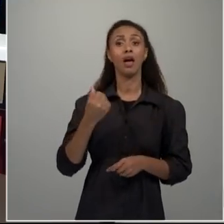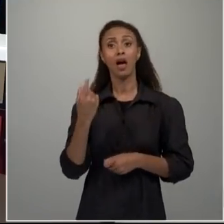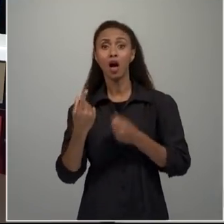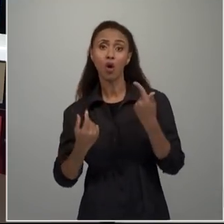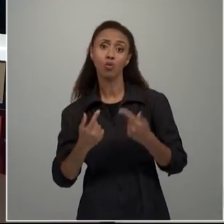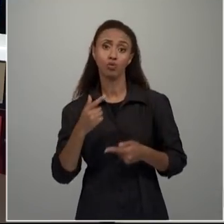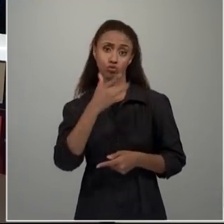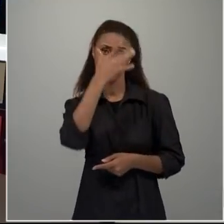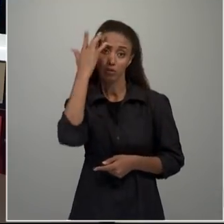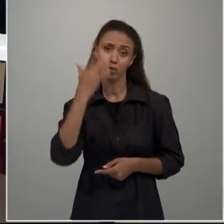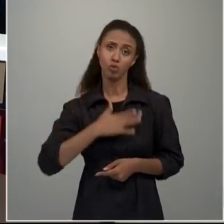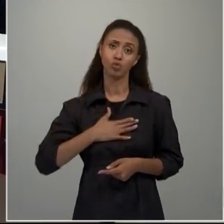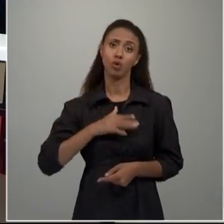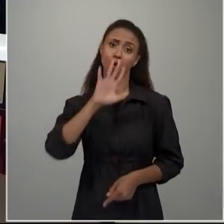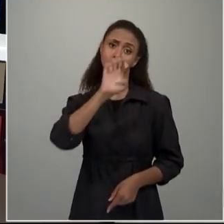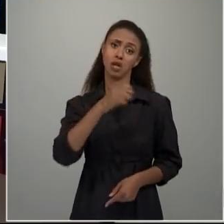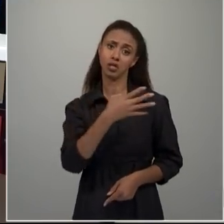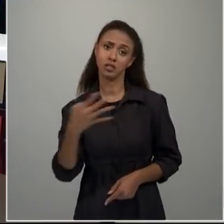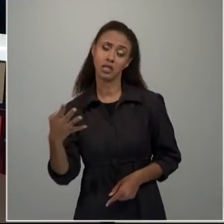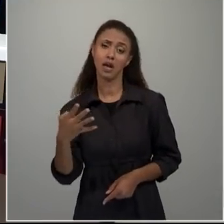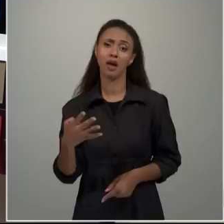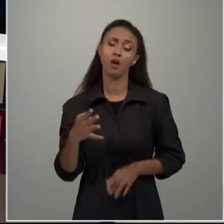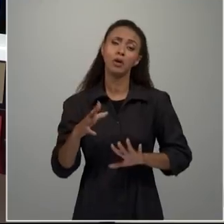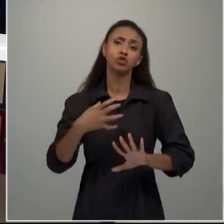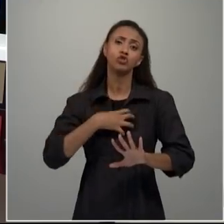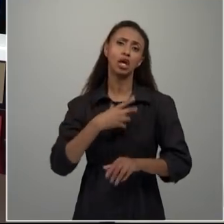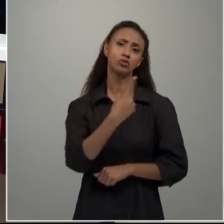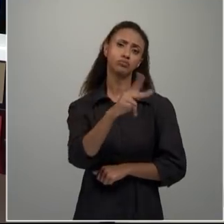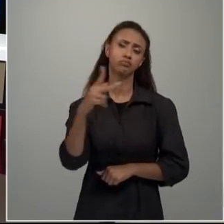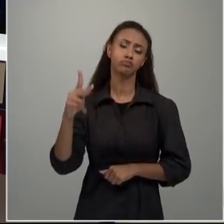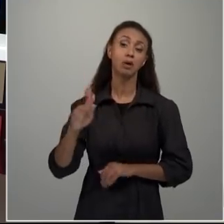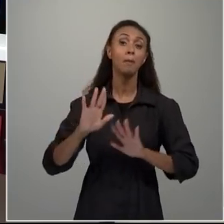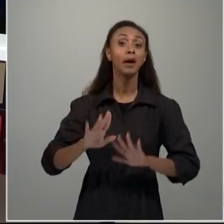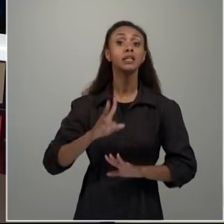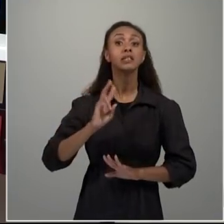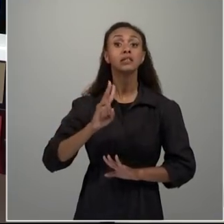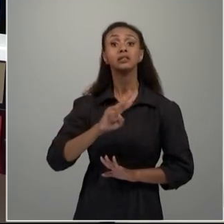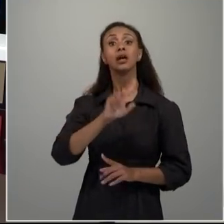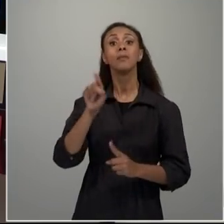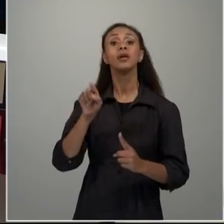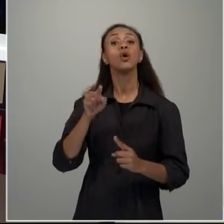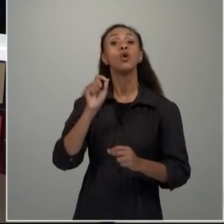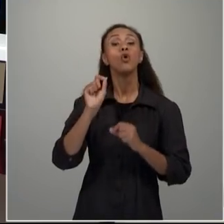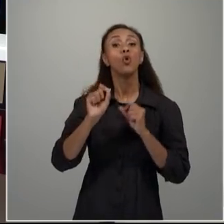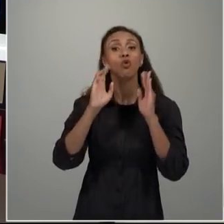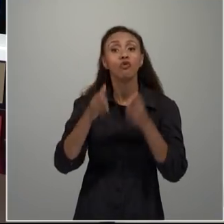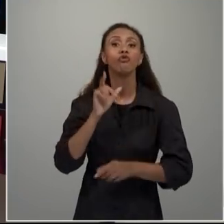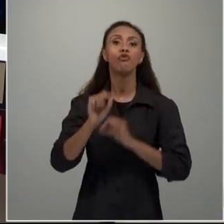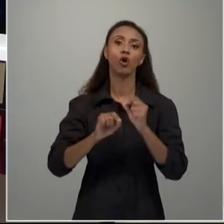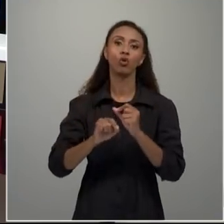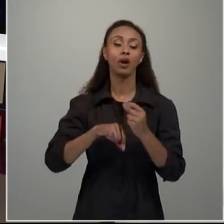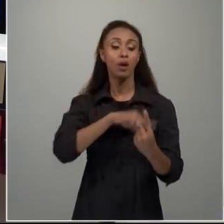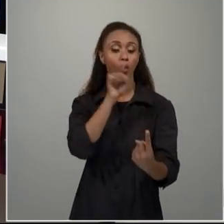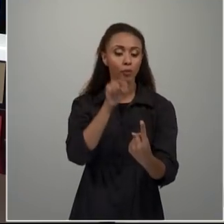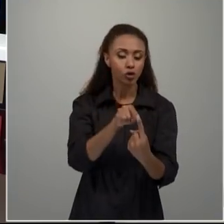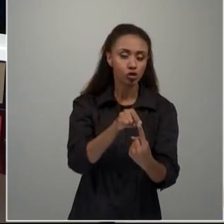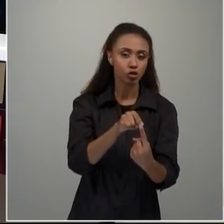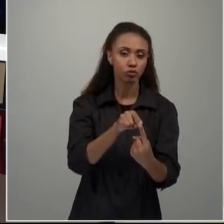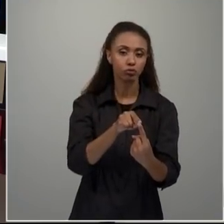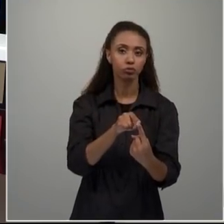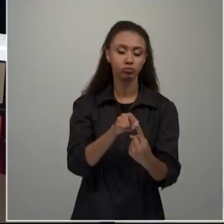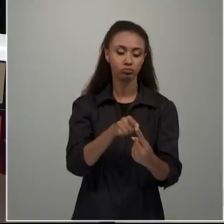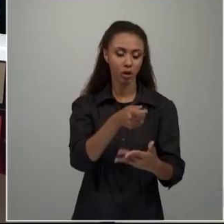assim face às suas anotações sempre olhando olha pro objetivo olha para o texto a nota junta tudo a resposta está